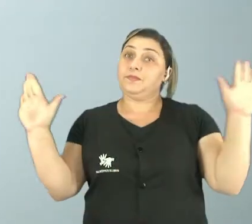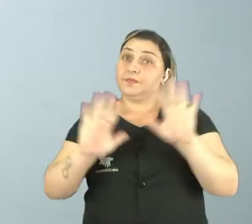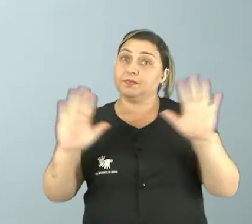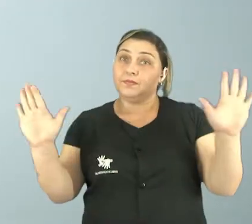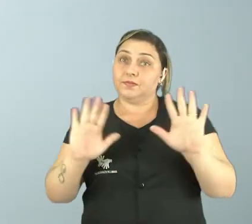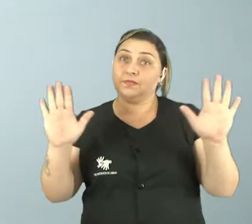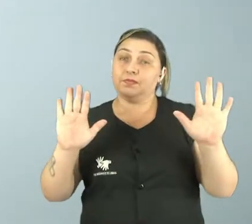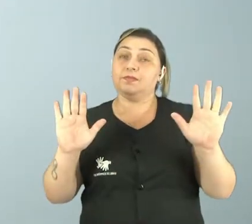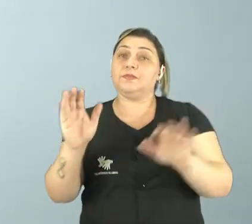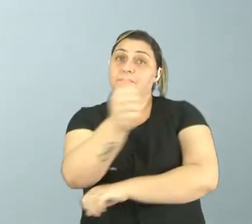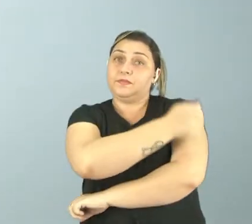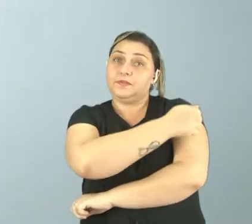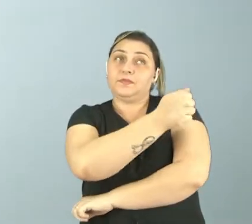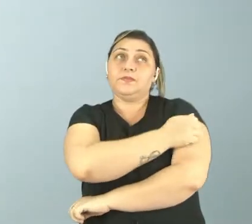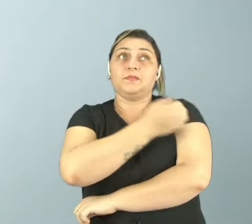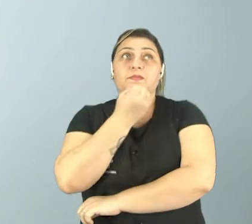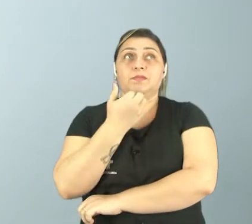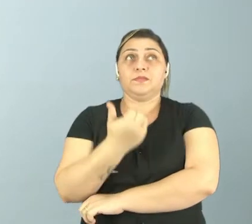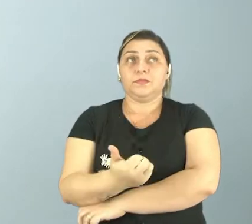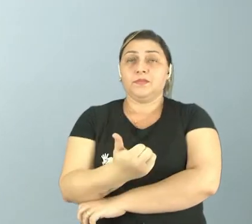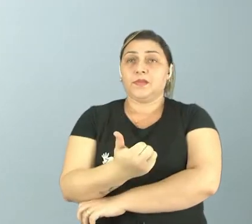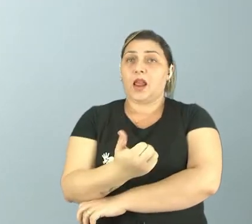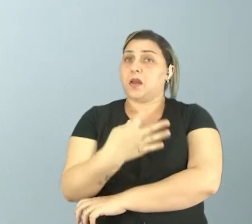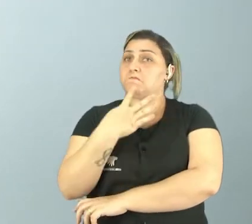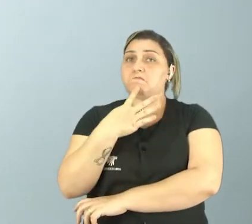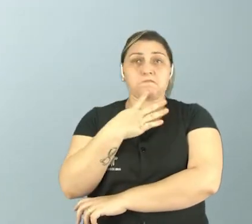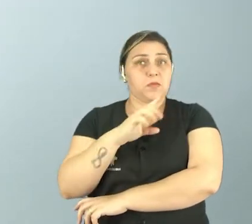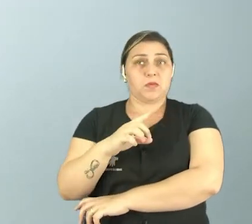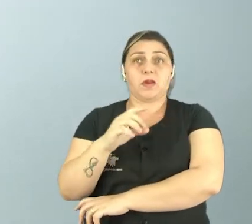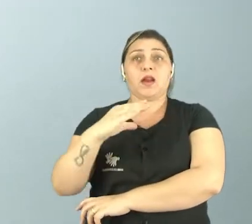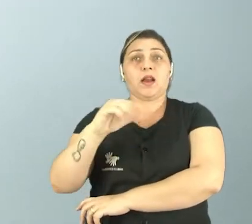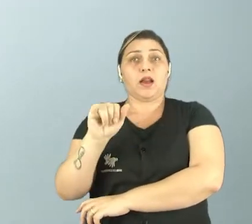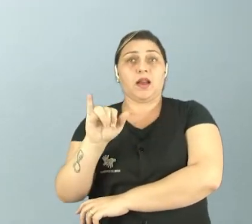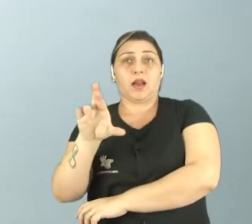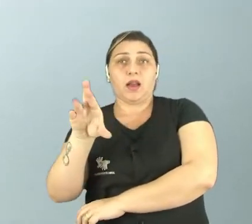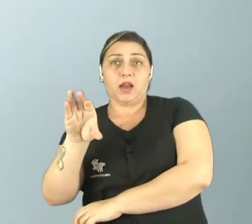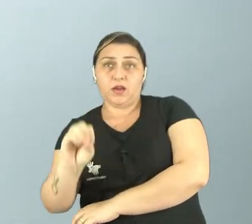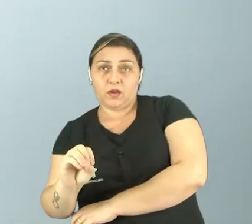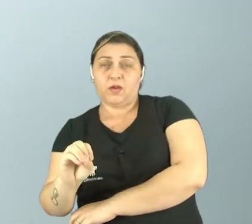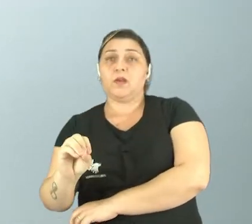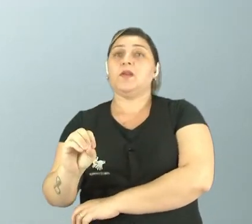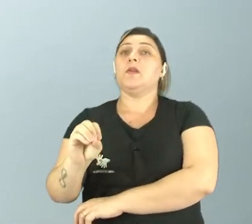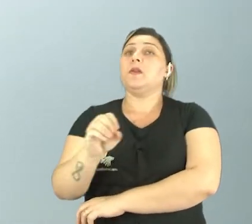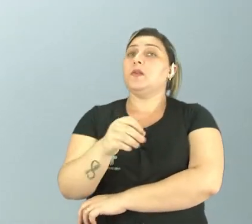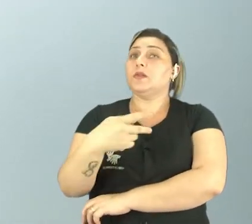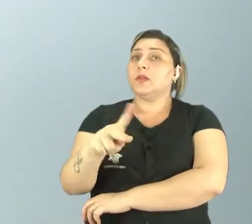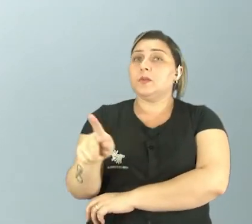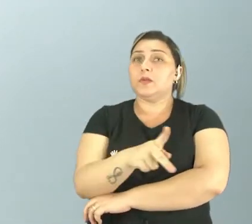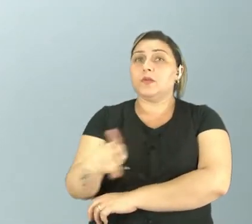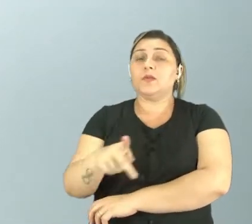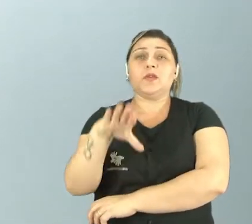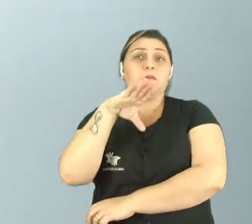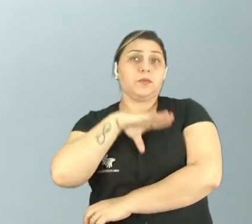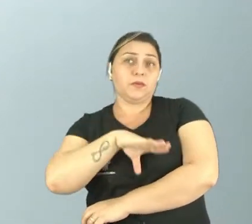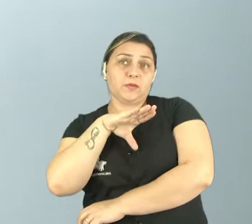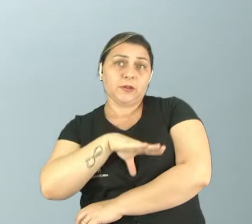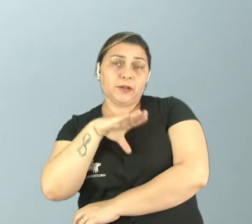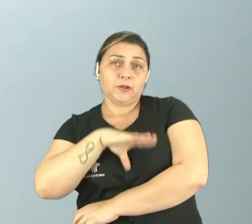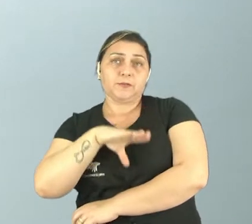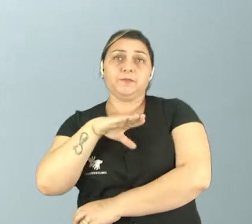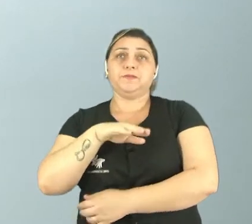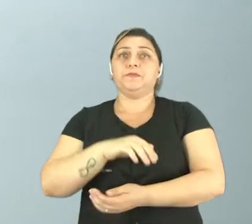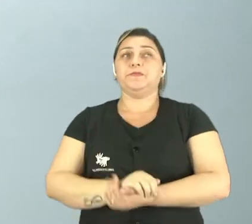Olá, letrados, tudo bem? Para quem ainda não me conhece, meu nome é Cairo Mendes e eu sou o seu professor de língua portuguesa.